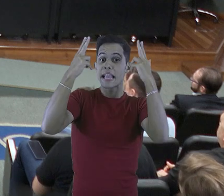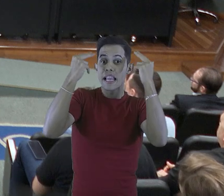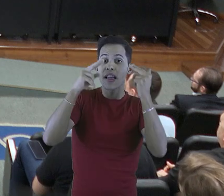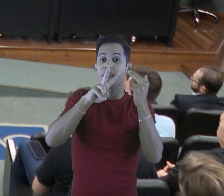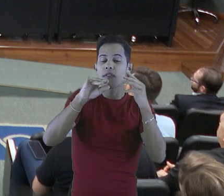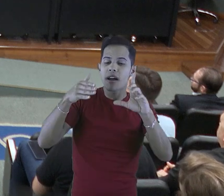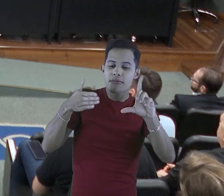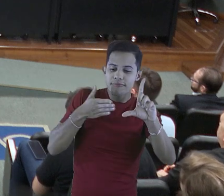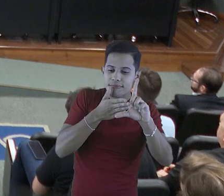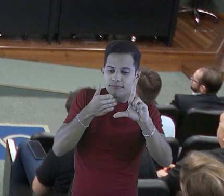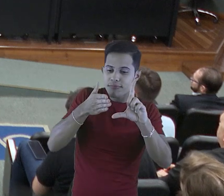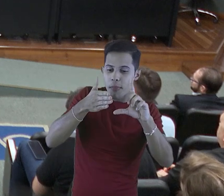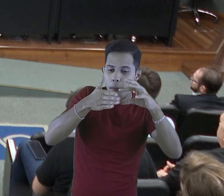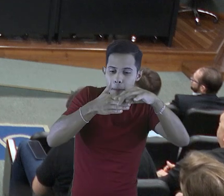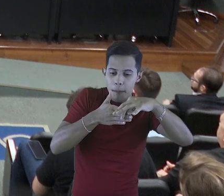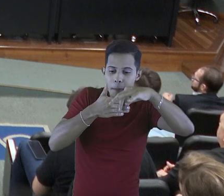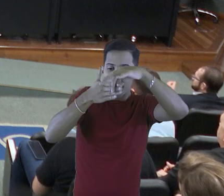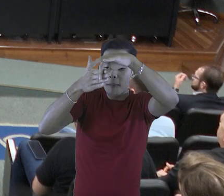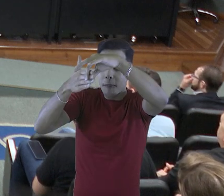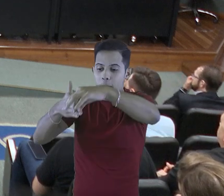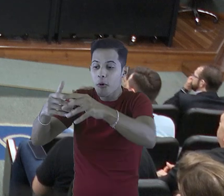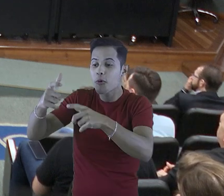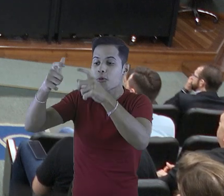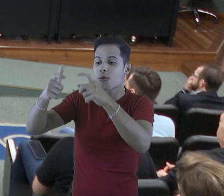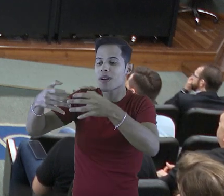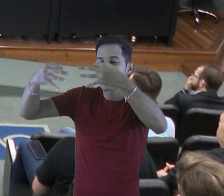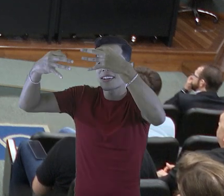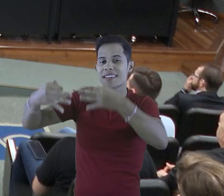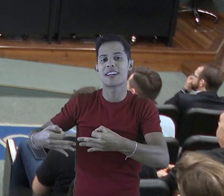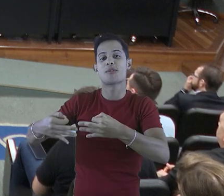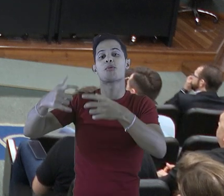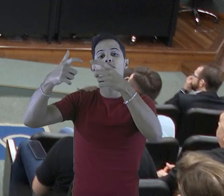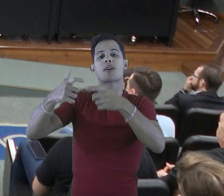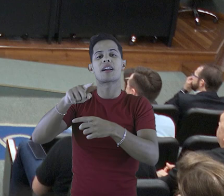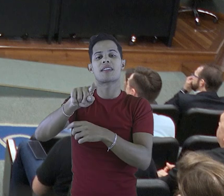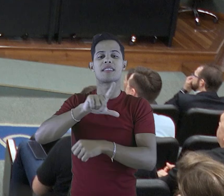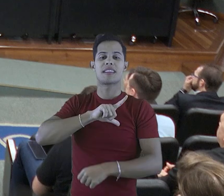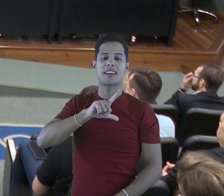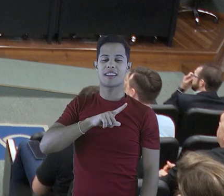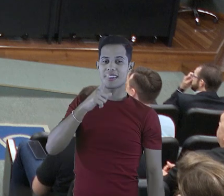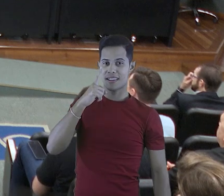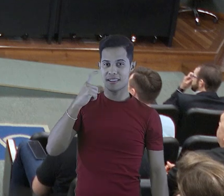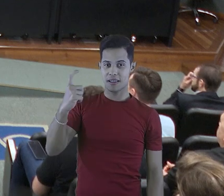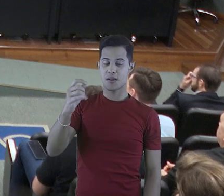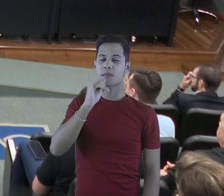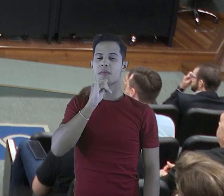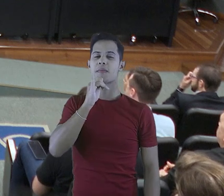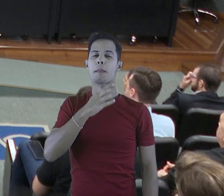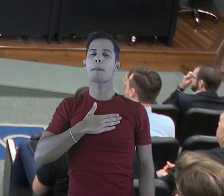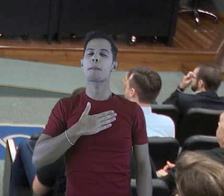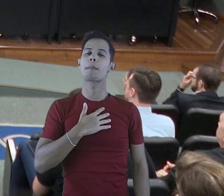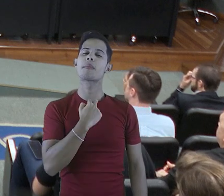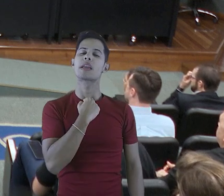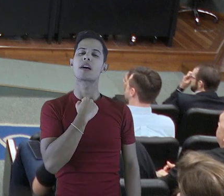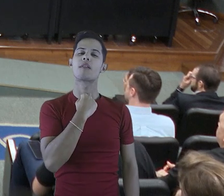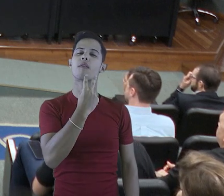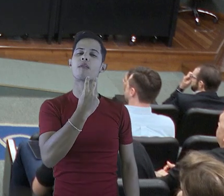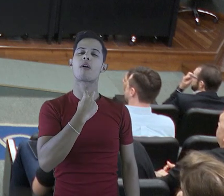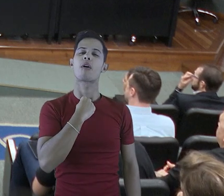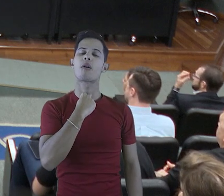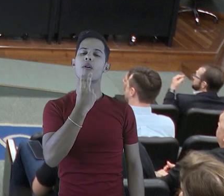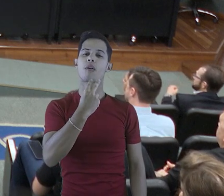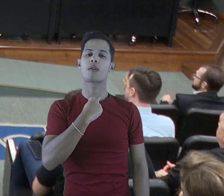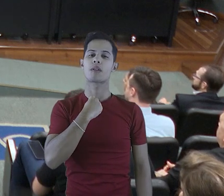direciona para onde você sempre vai, ou para aqueles teus interesses. Quando ele capta a minha voz que falou da bolsa,